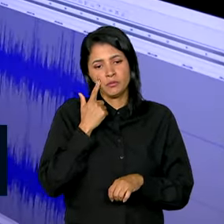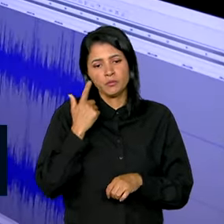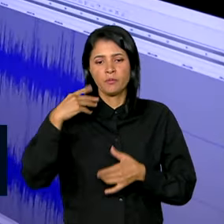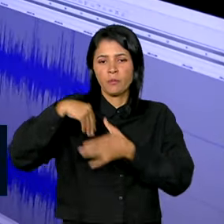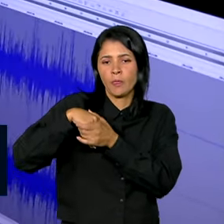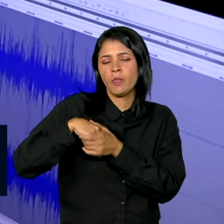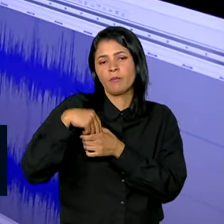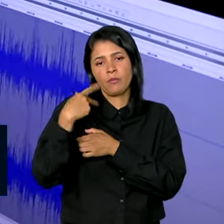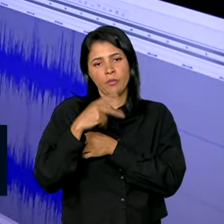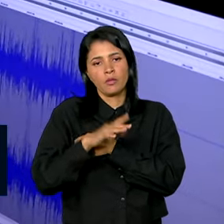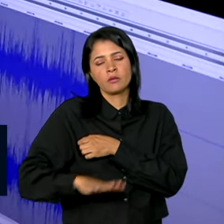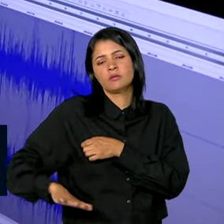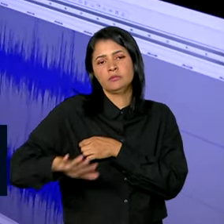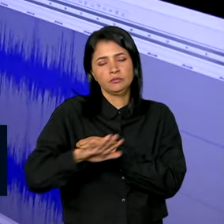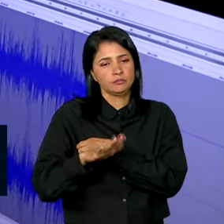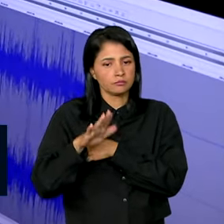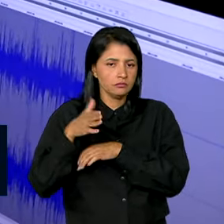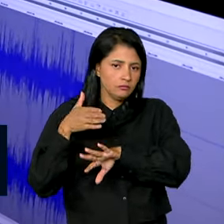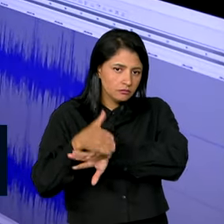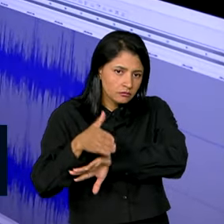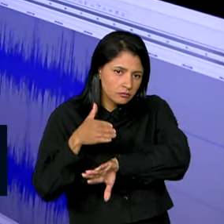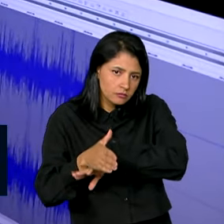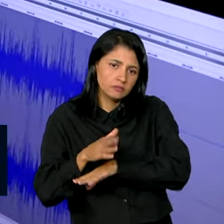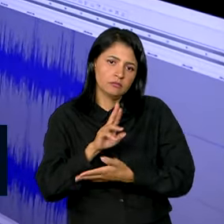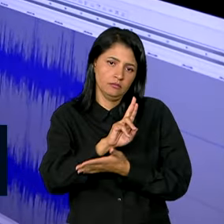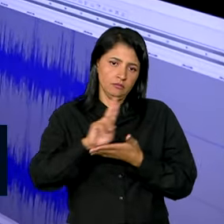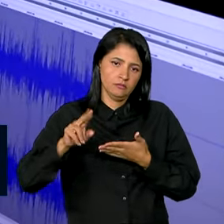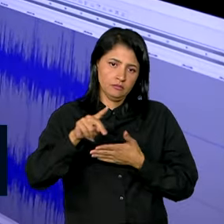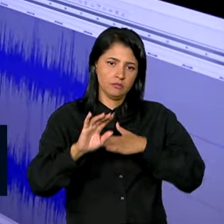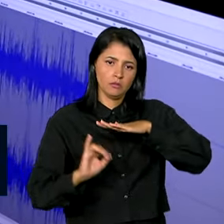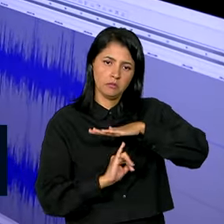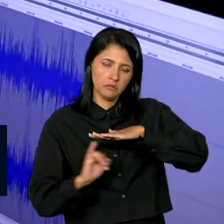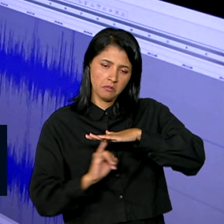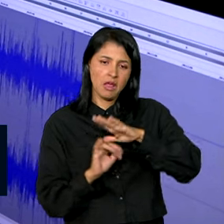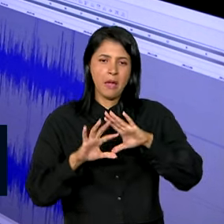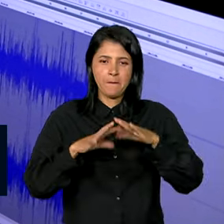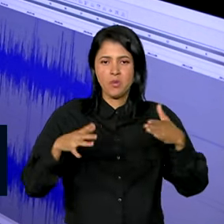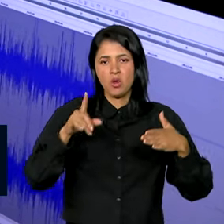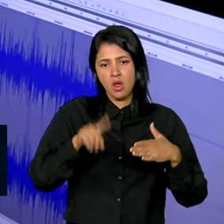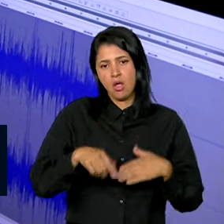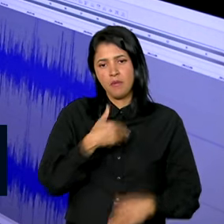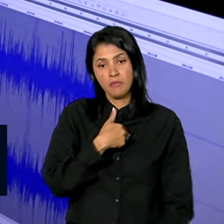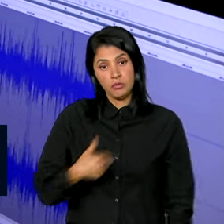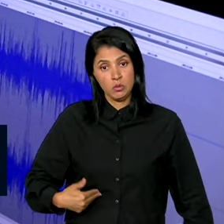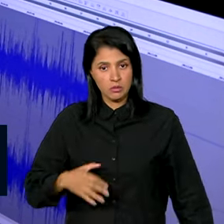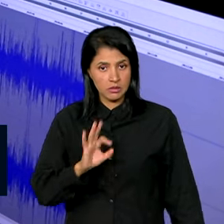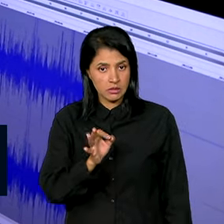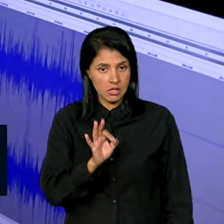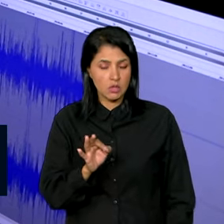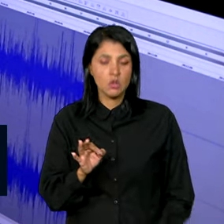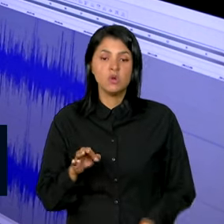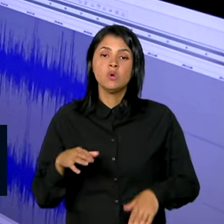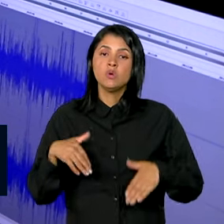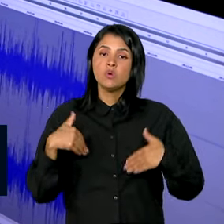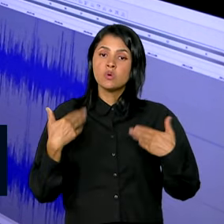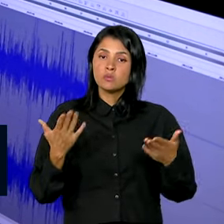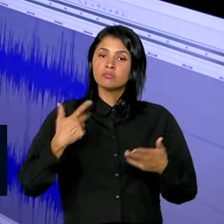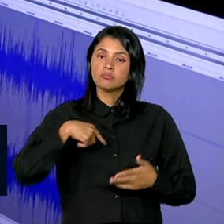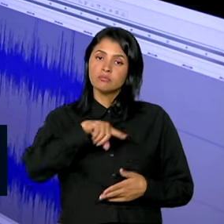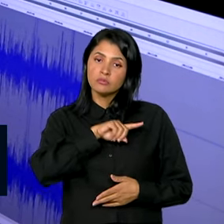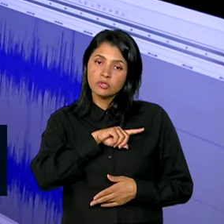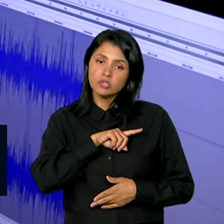compõem, que participam das universidades, dos institutos, que na maioria deles são públicas, né? Então, a gente,